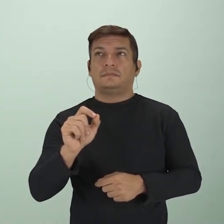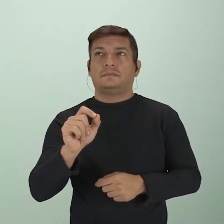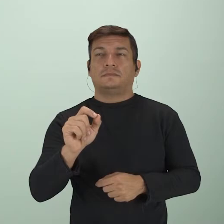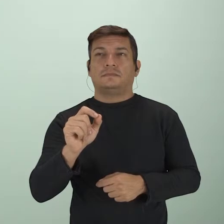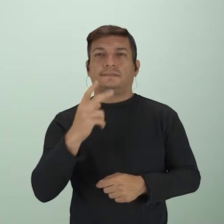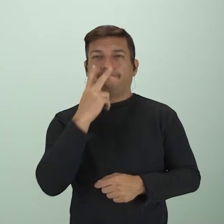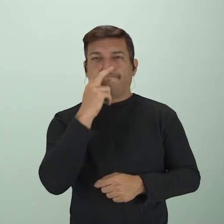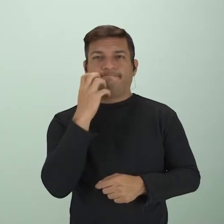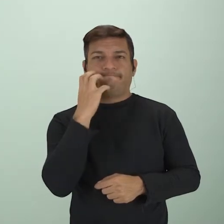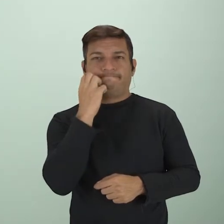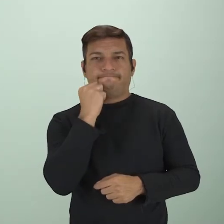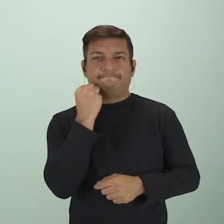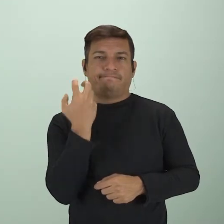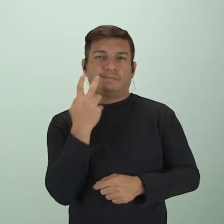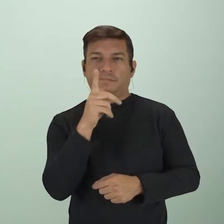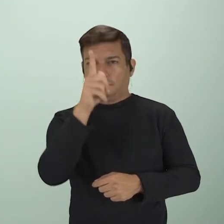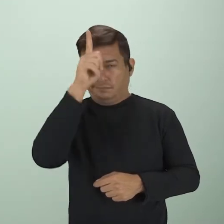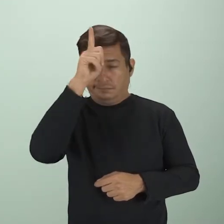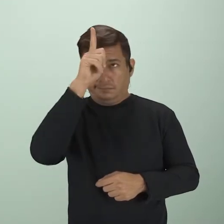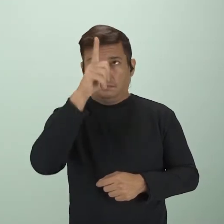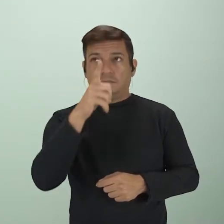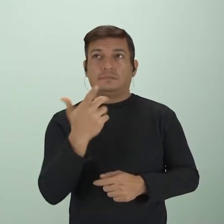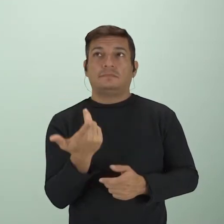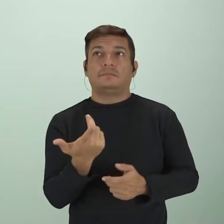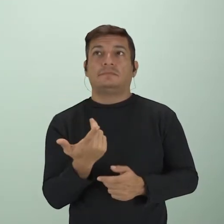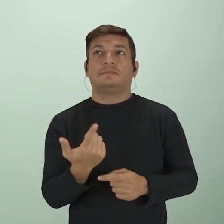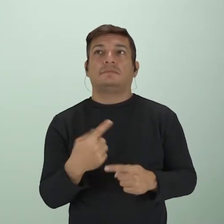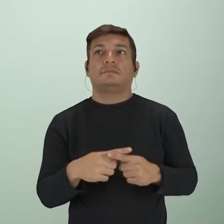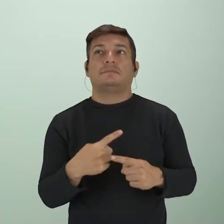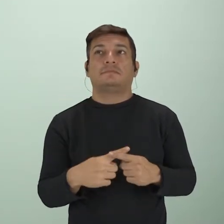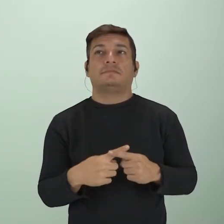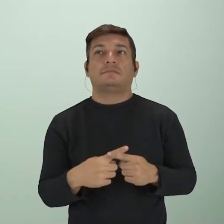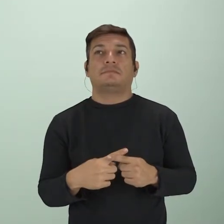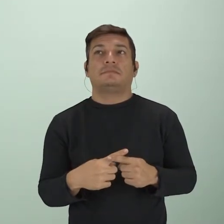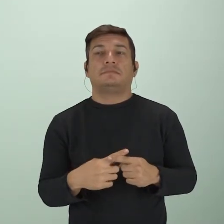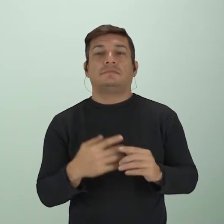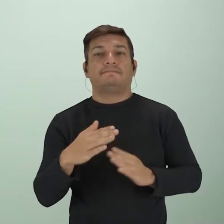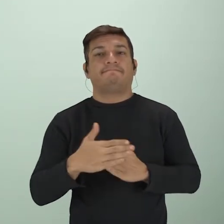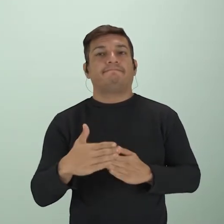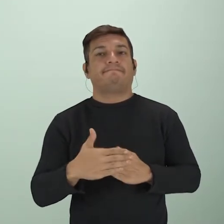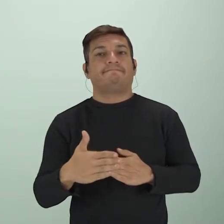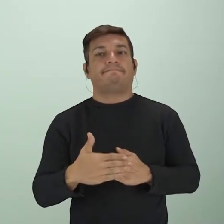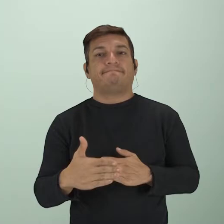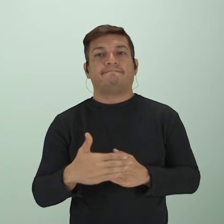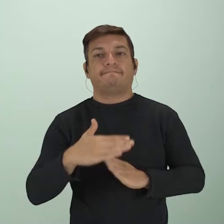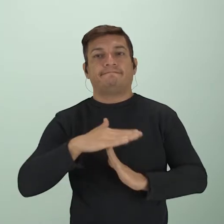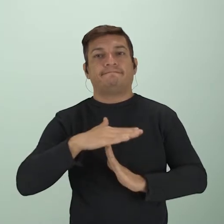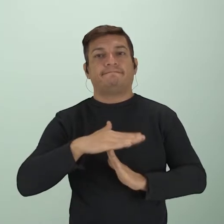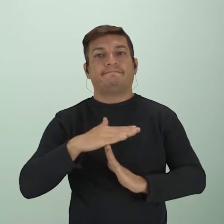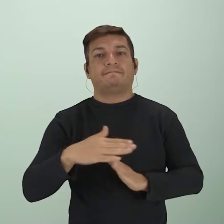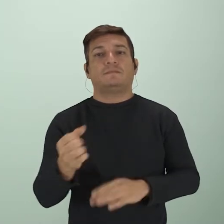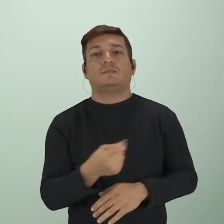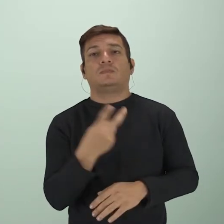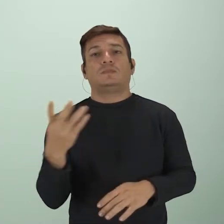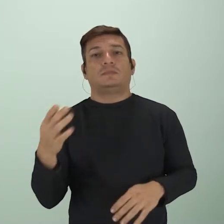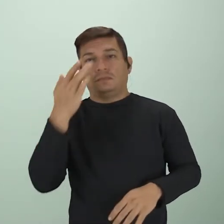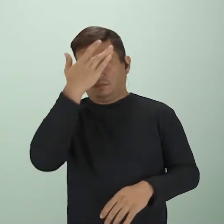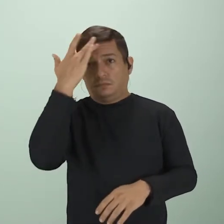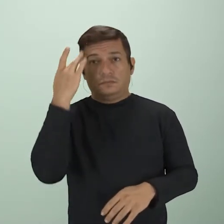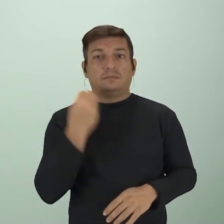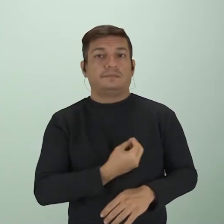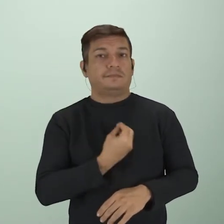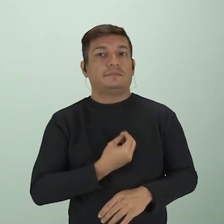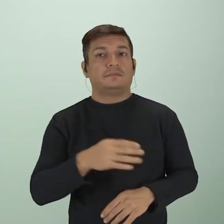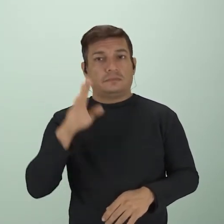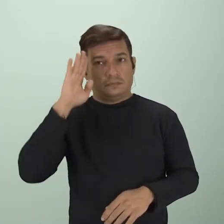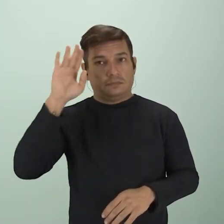uma vergonha para a Alemanha, porque ela foi limitado o número de membros no seu exército, né, para